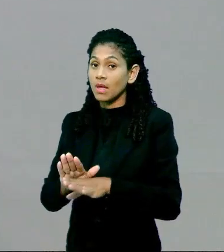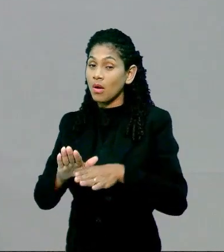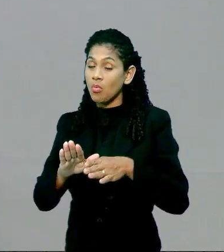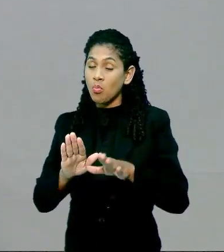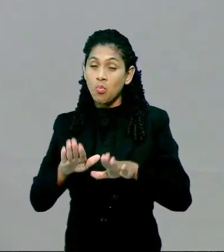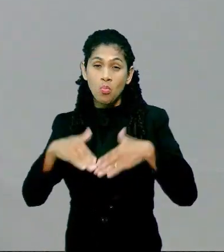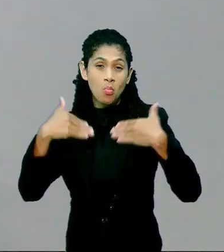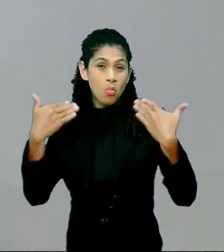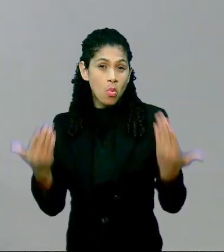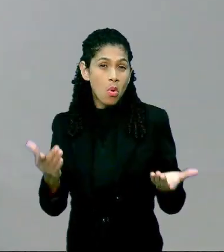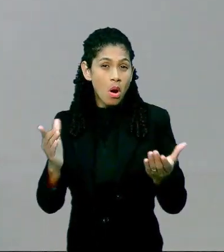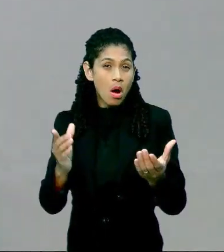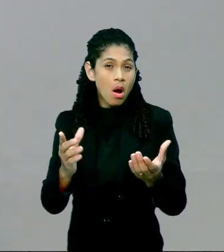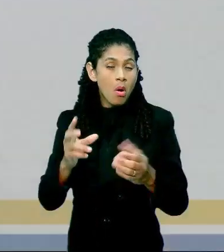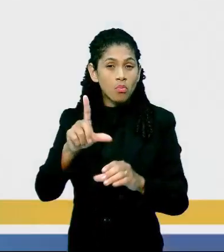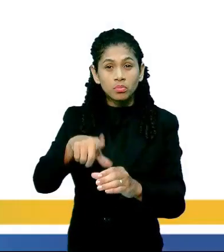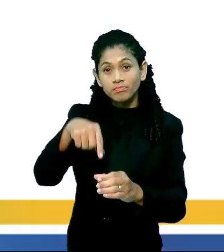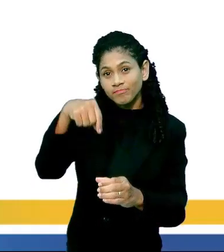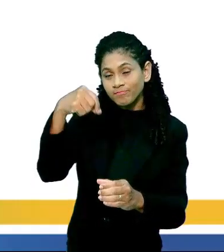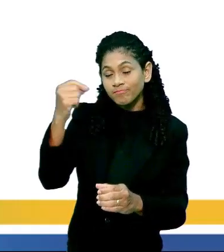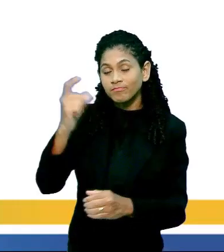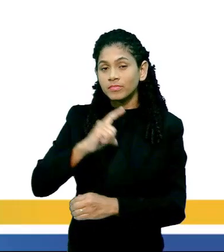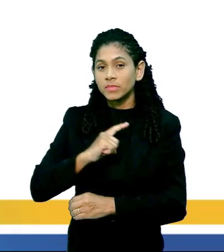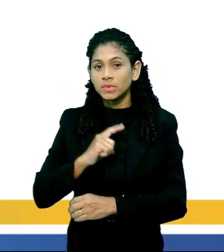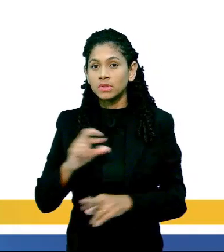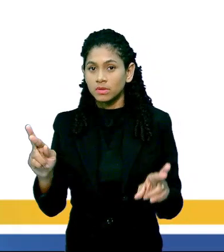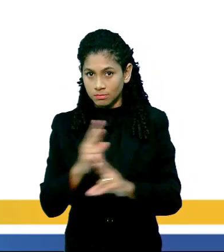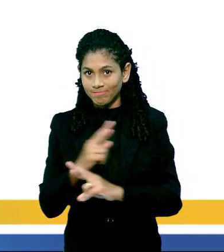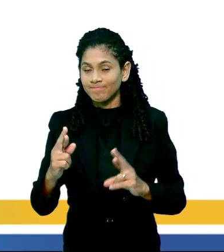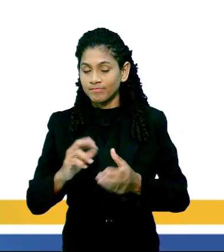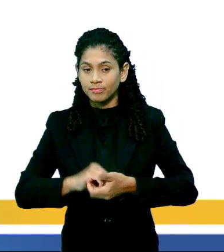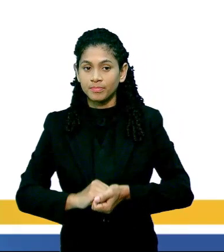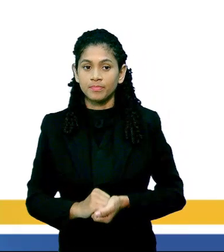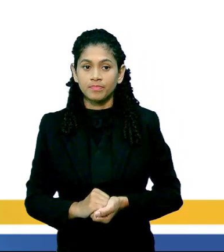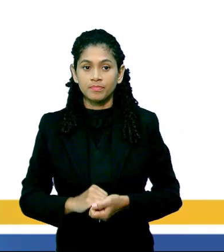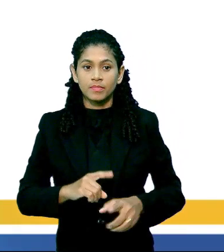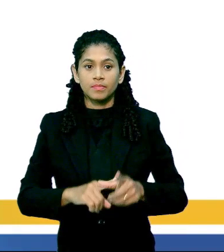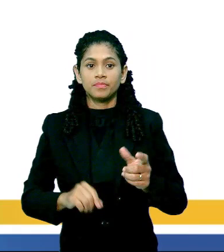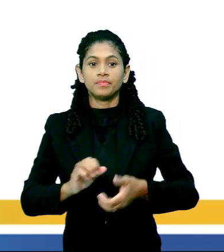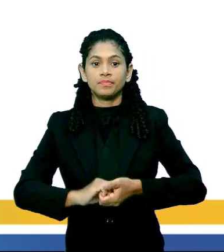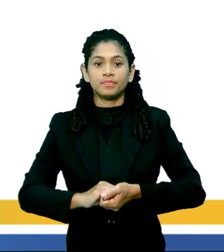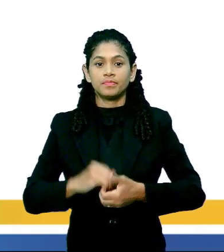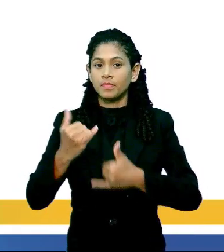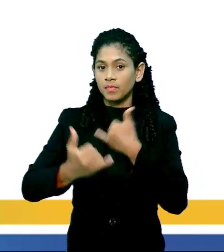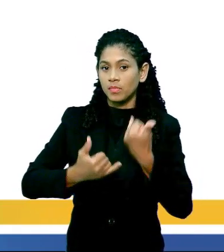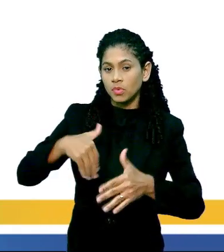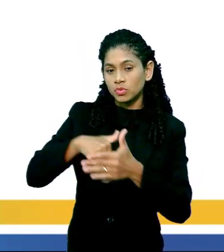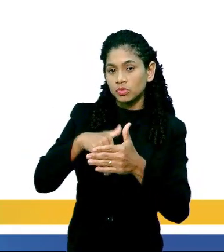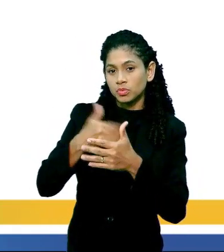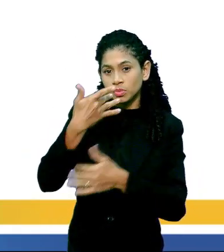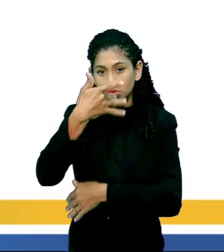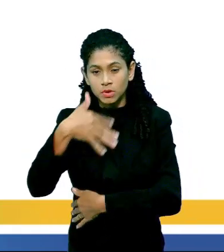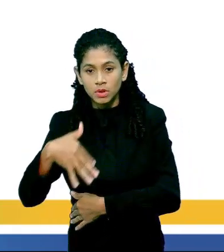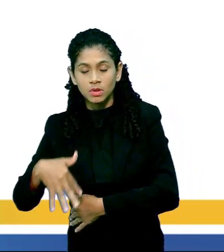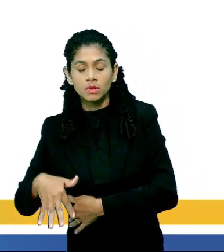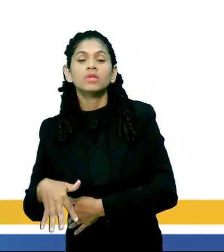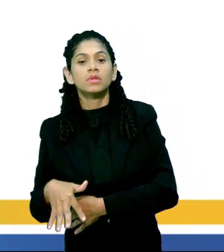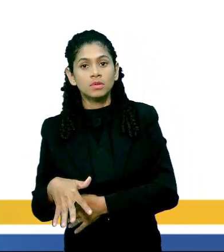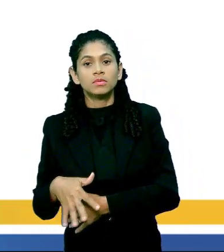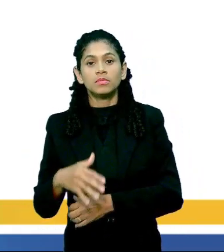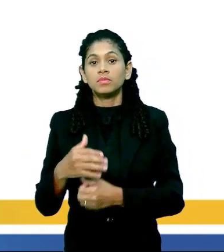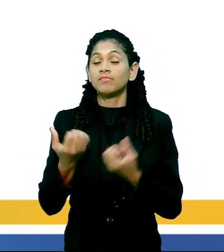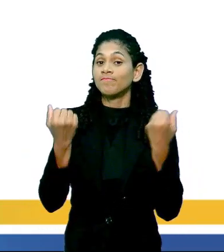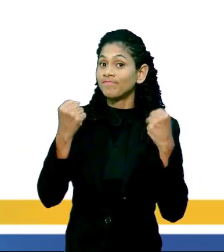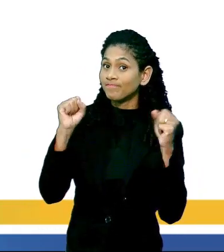uma coesidade, né? Um direcionamento melhor. Vamos ver, ó. Alternativa A. As brincadeiras e jogos infantis são atividades